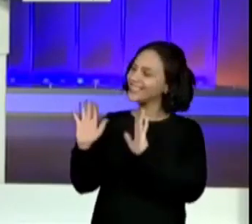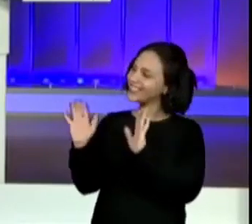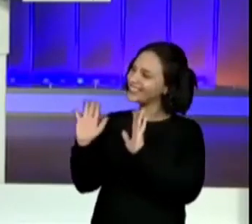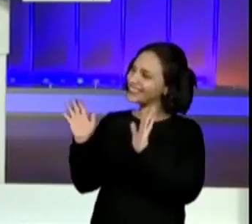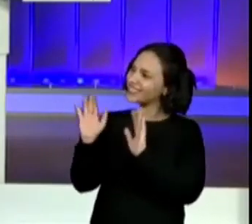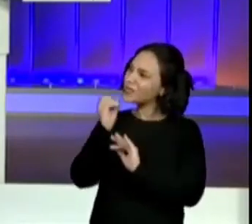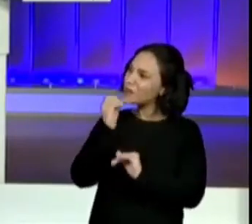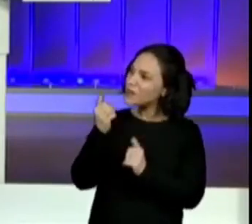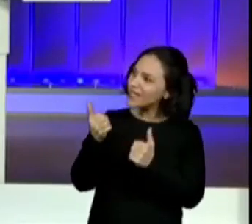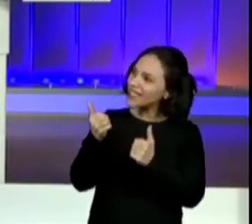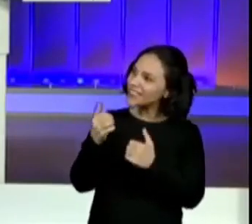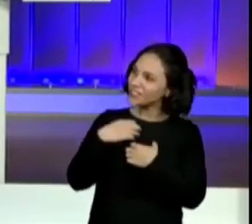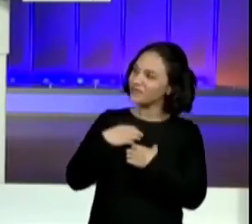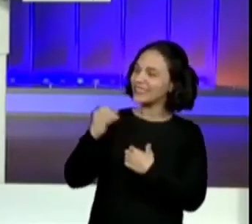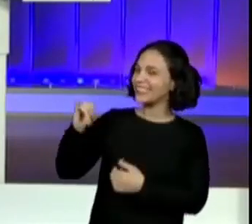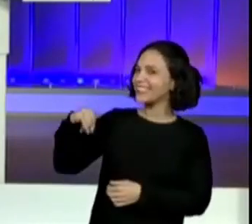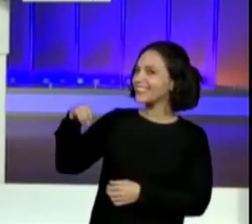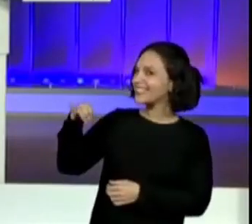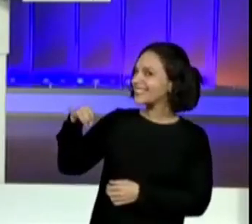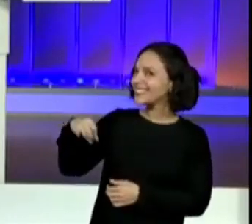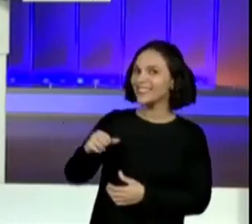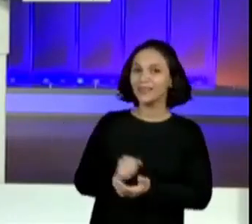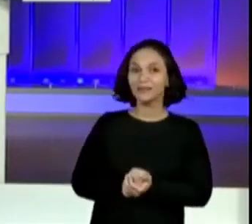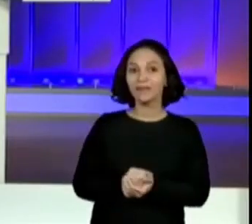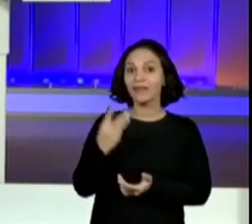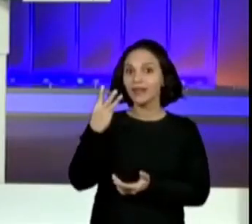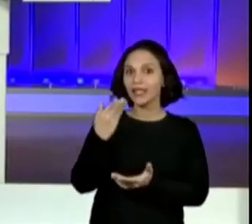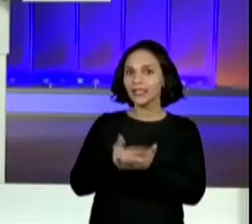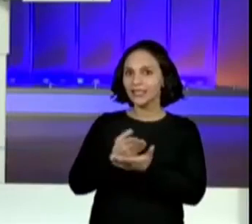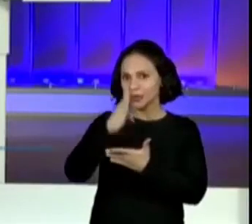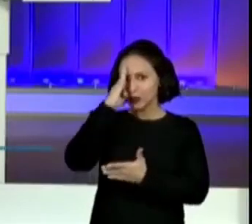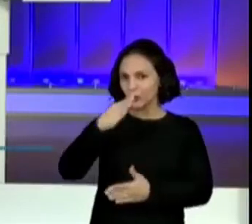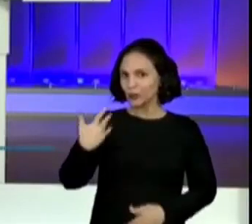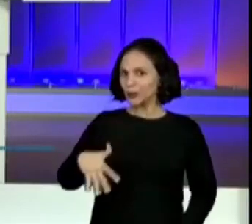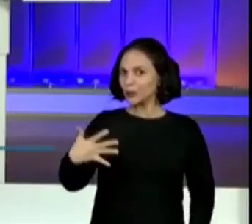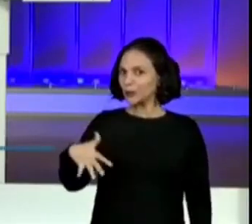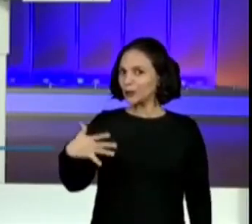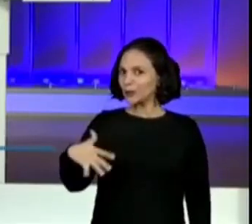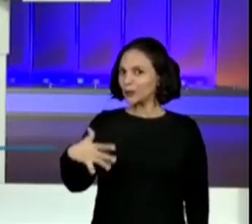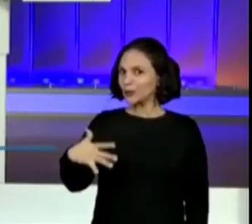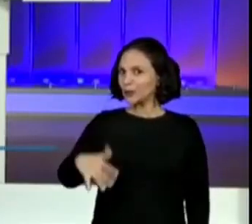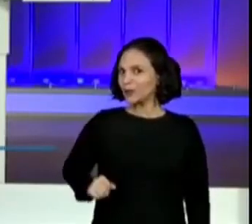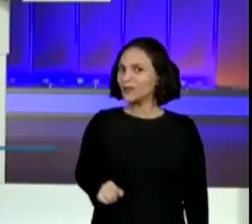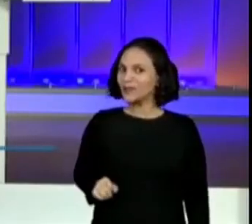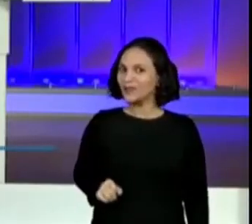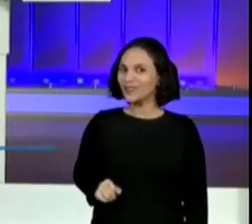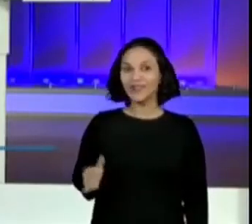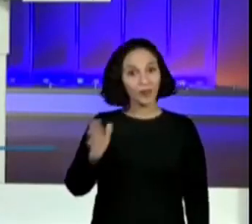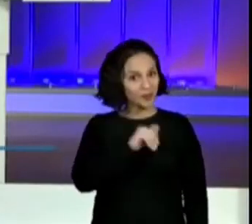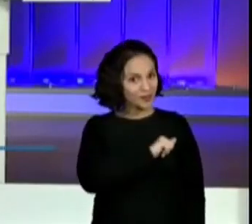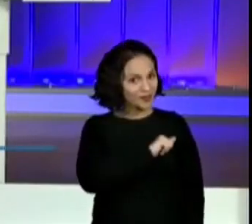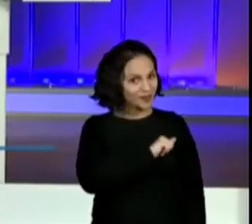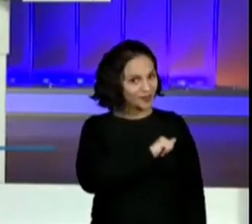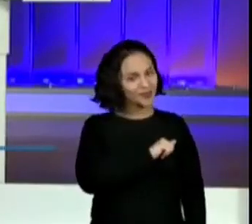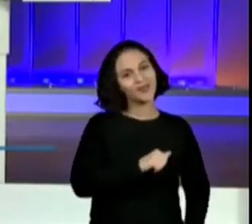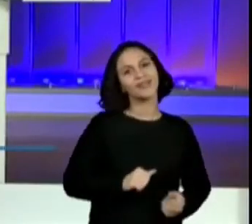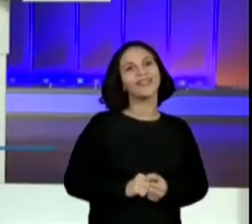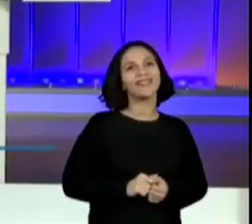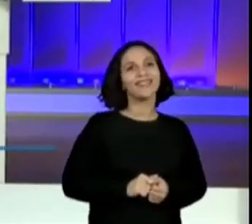tudo bem preparada hoje Serão três aulas hein Pois é então vamos